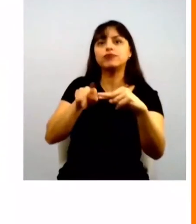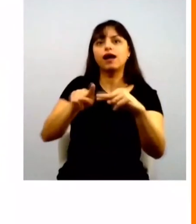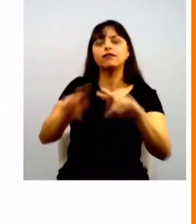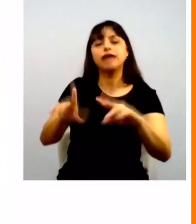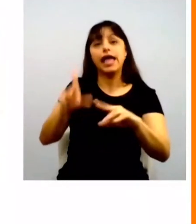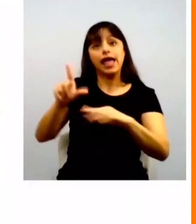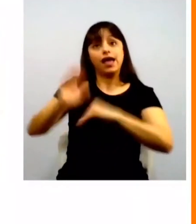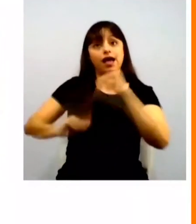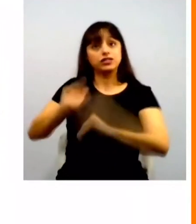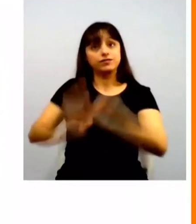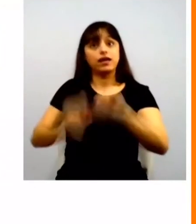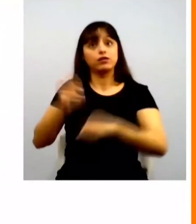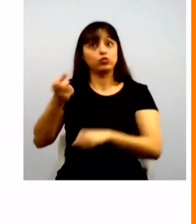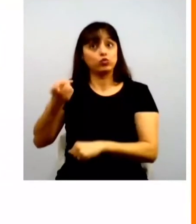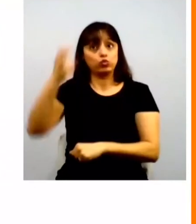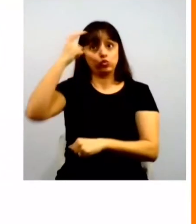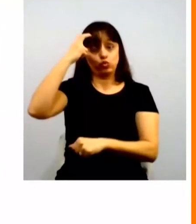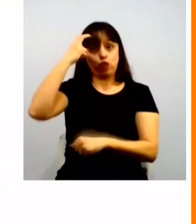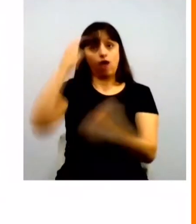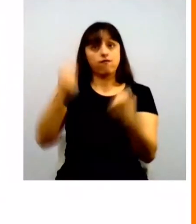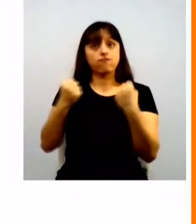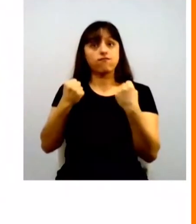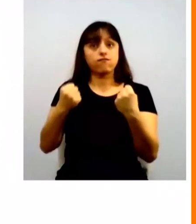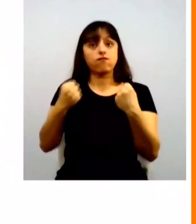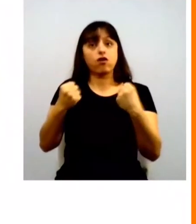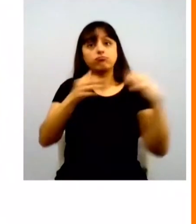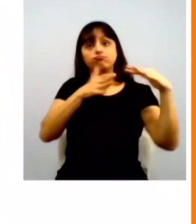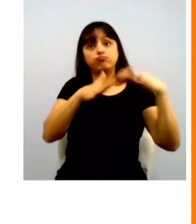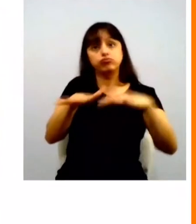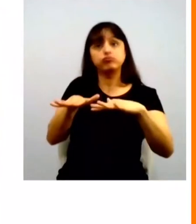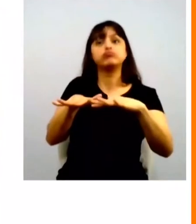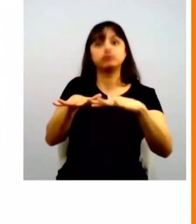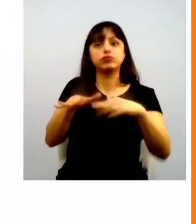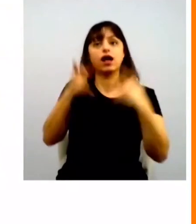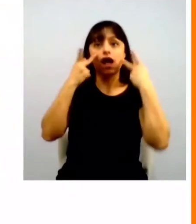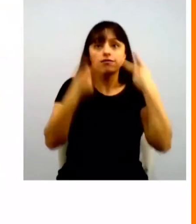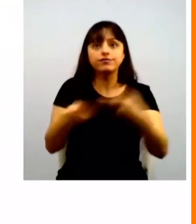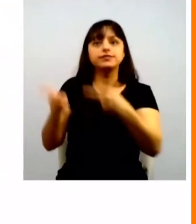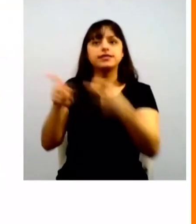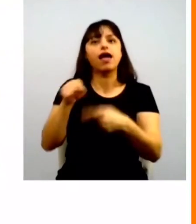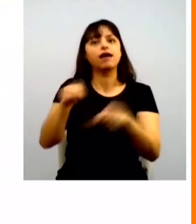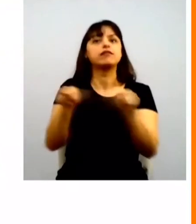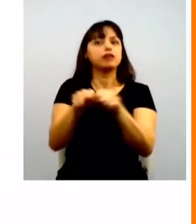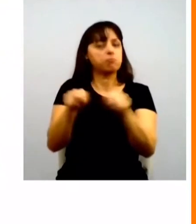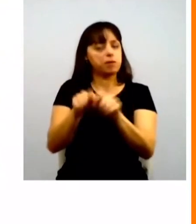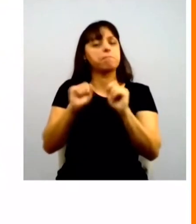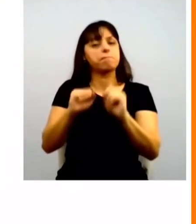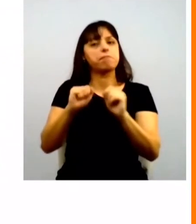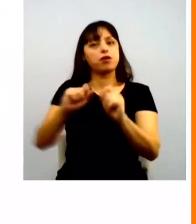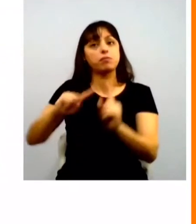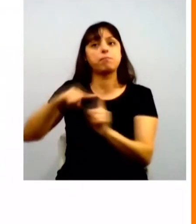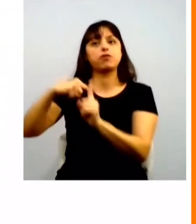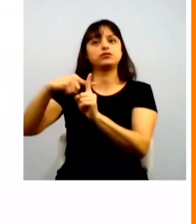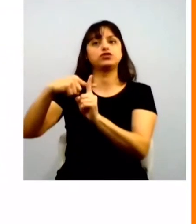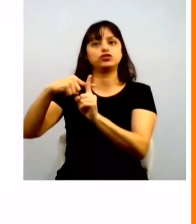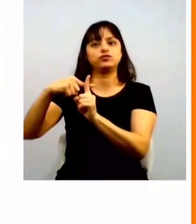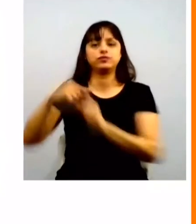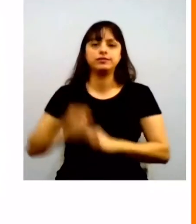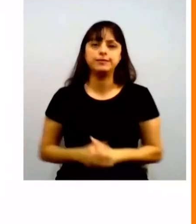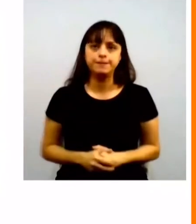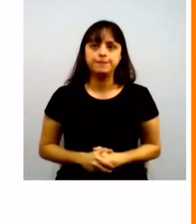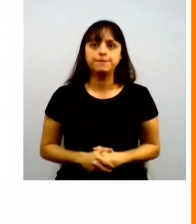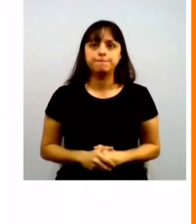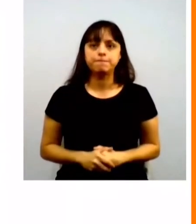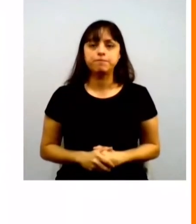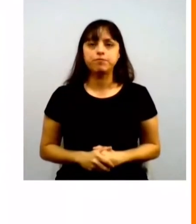um ativo que pode incidir no desenvolvimento e no bem-estar, é outra destas dimensões. Não podemos